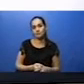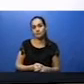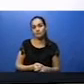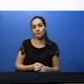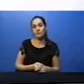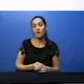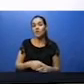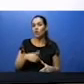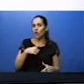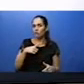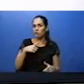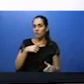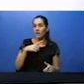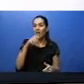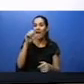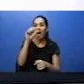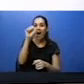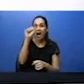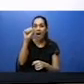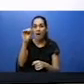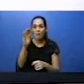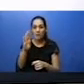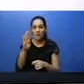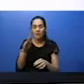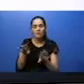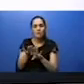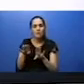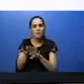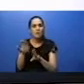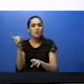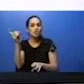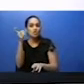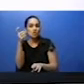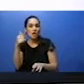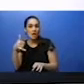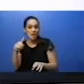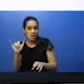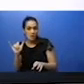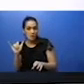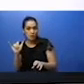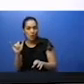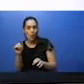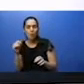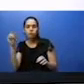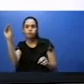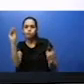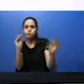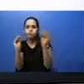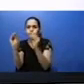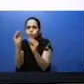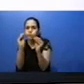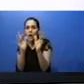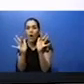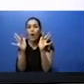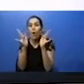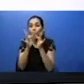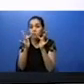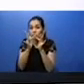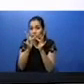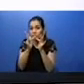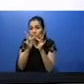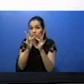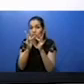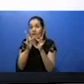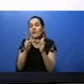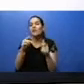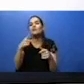nós temos o reagente A e B, X e Y. Eles vão entrar em contato entre eles, vai acontecer a formação de um